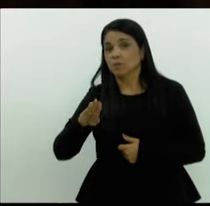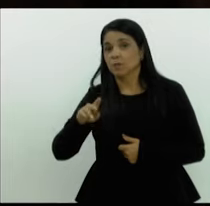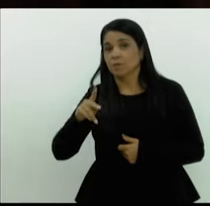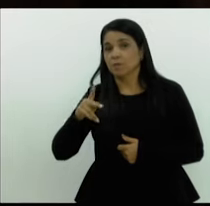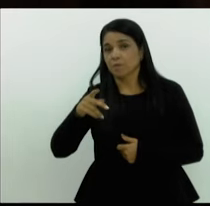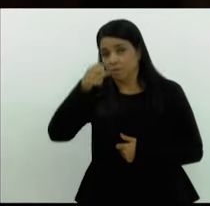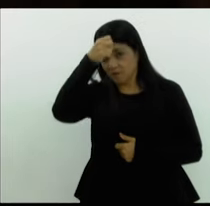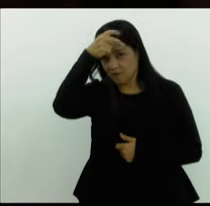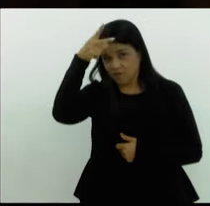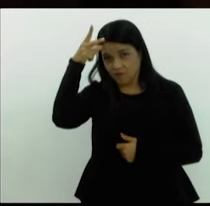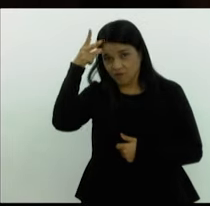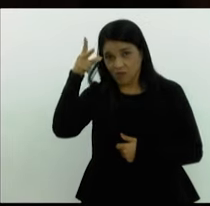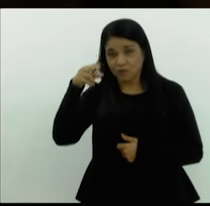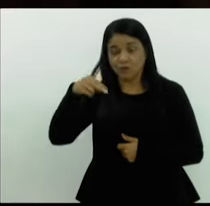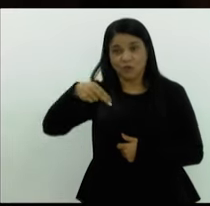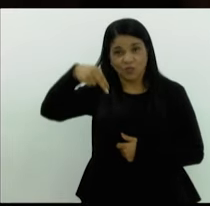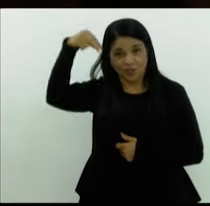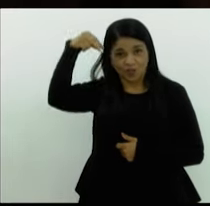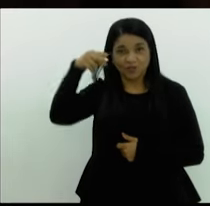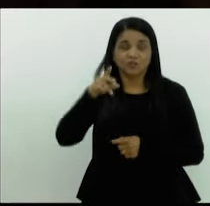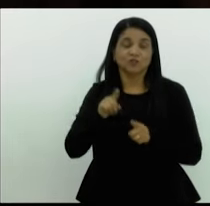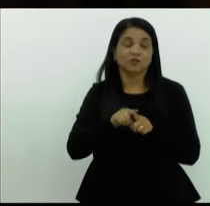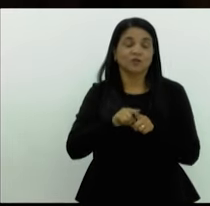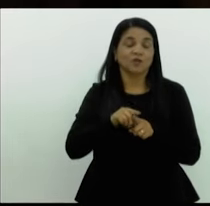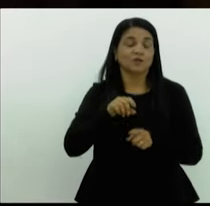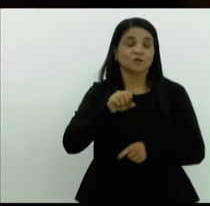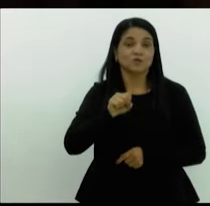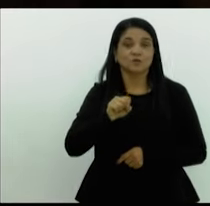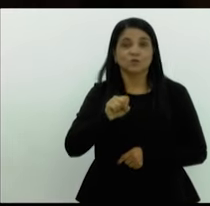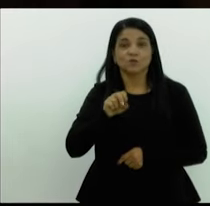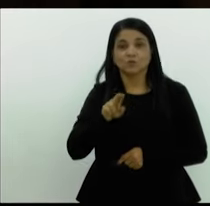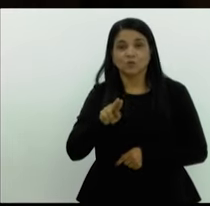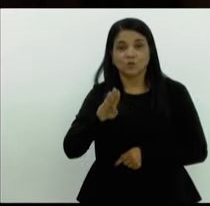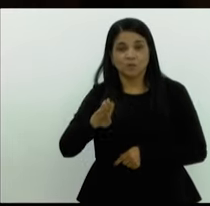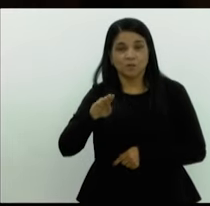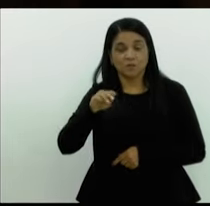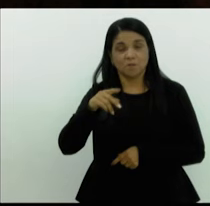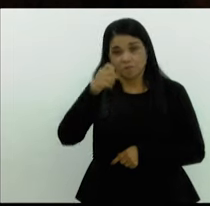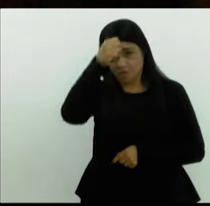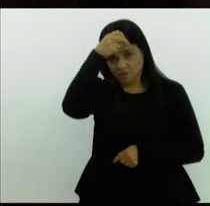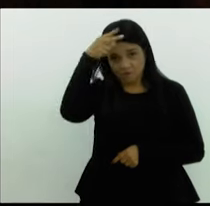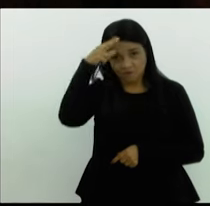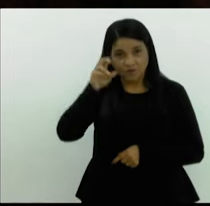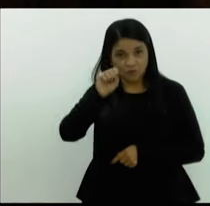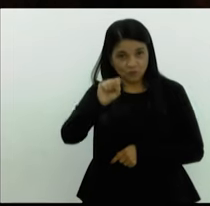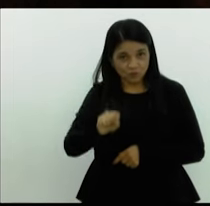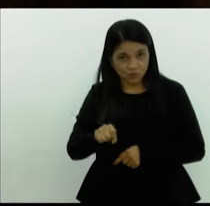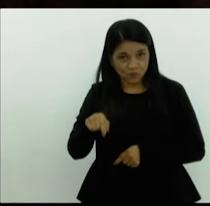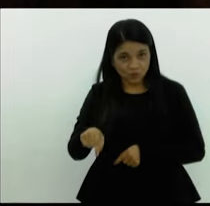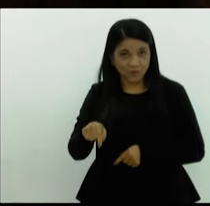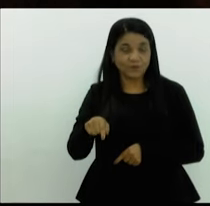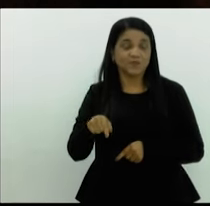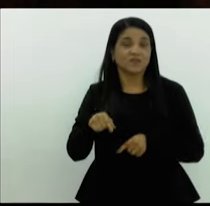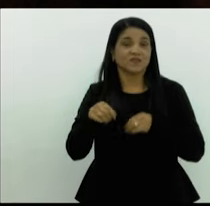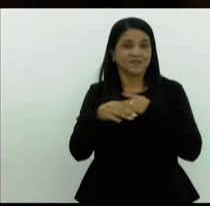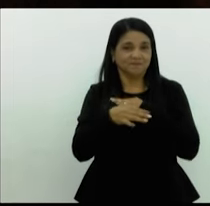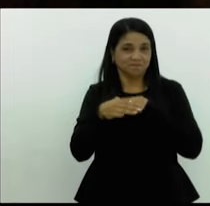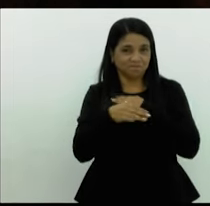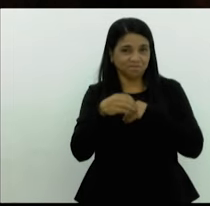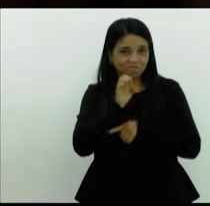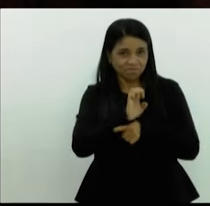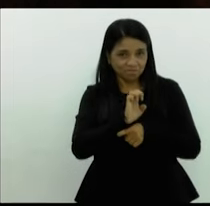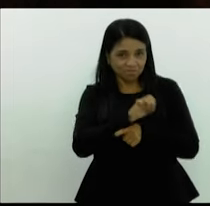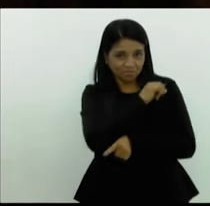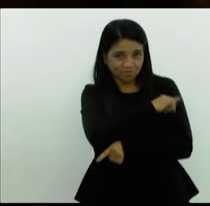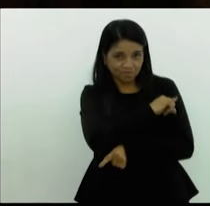da Zona Sul com o subprefeito da Tijuca vão para Singapura. Mas o subprefeito da Zona Norte